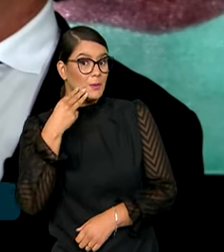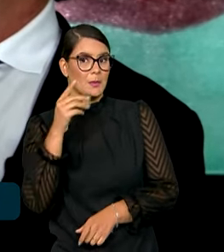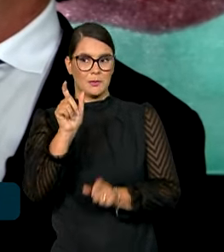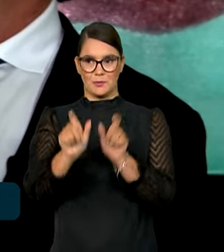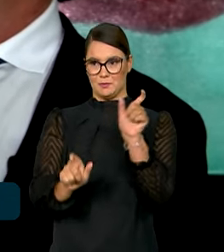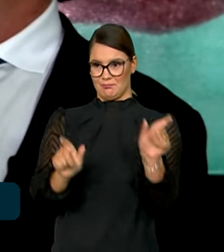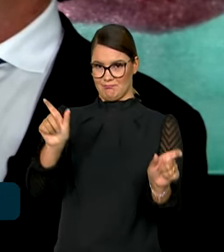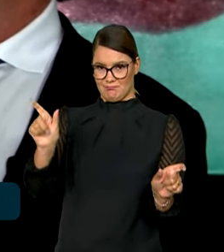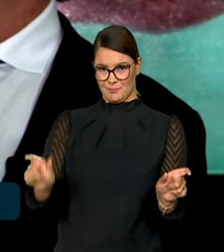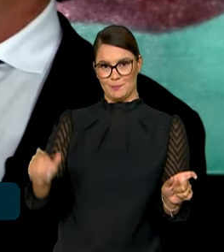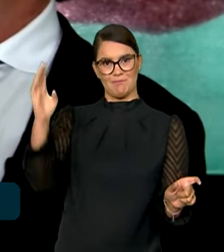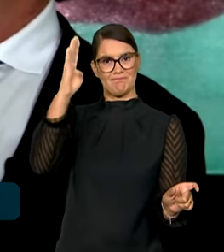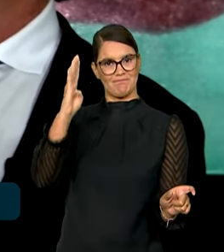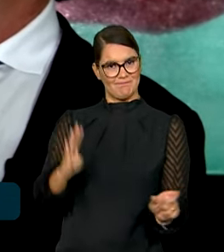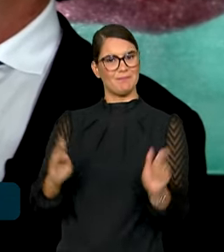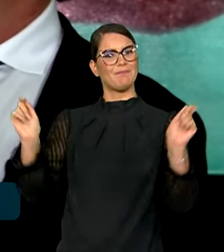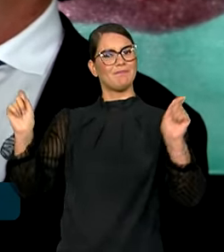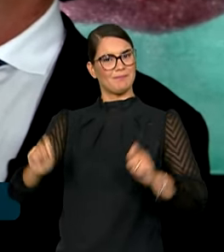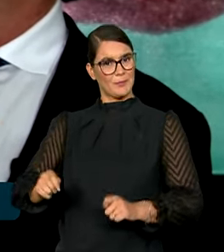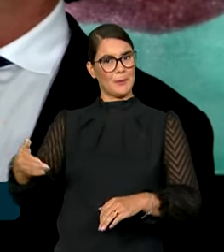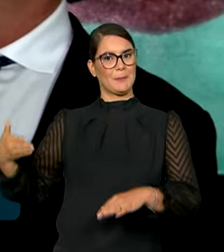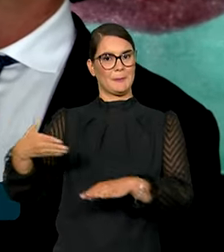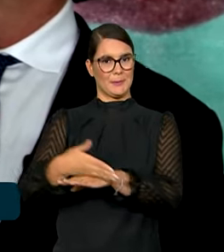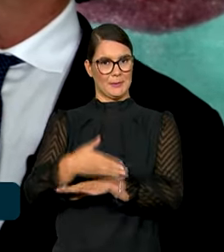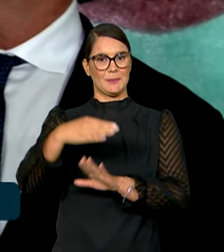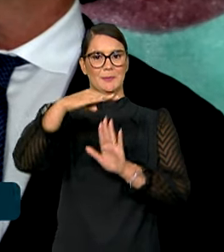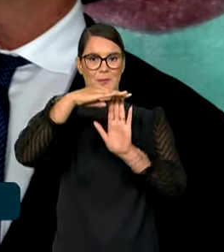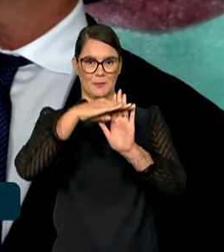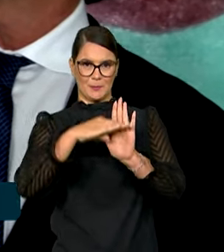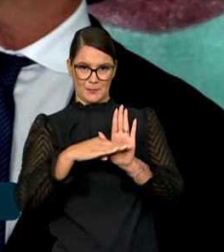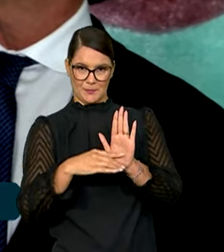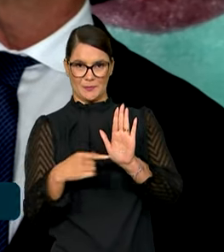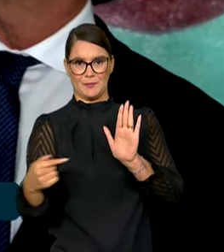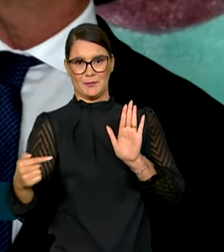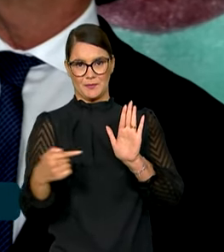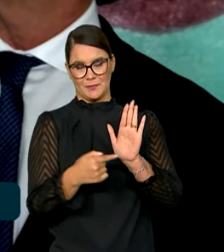brasileiros que poderão participar desse programa